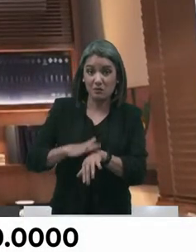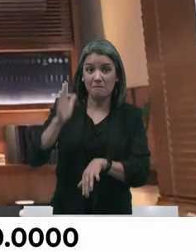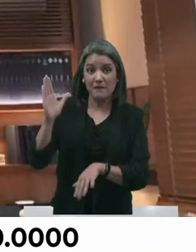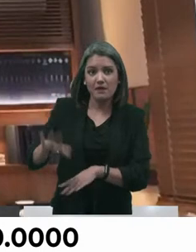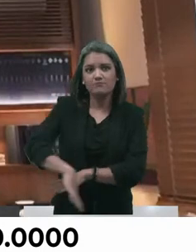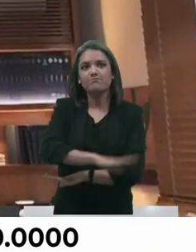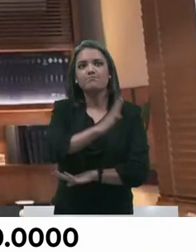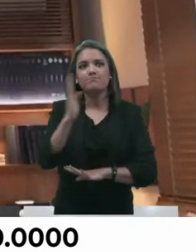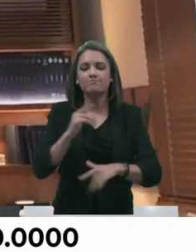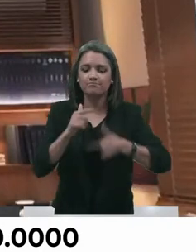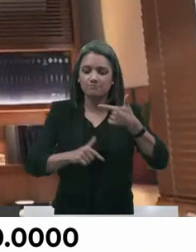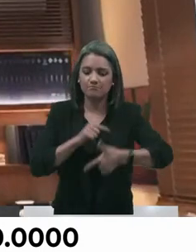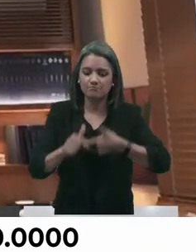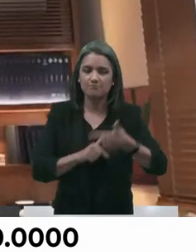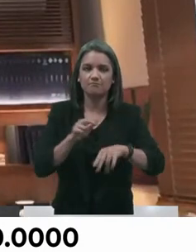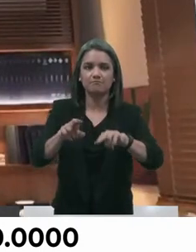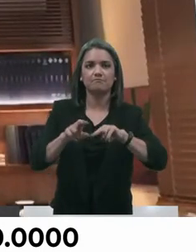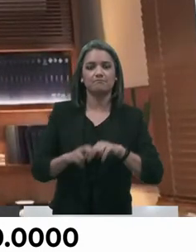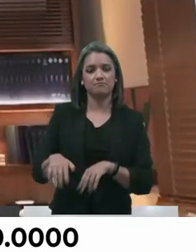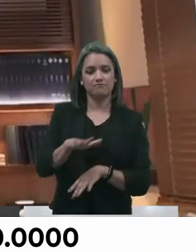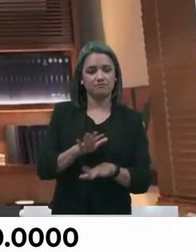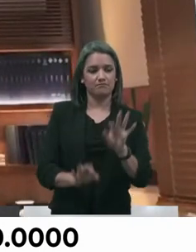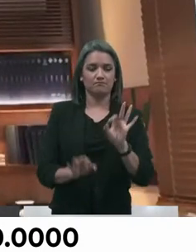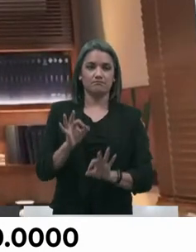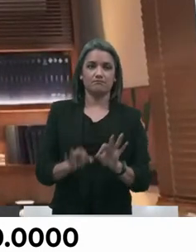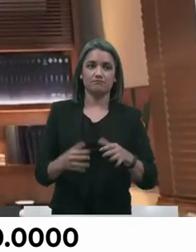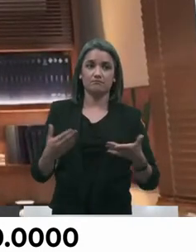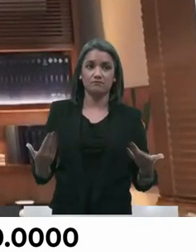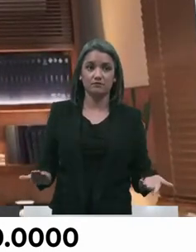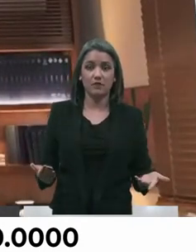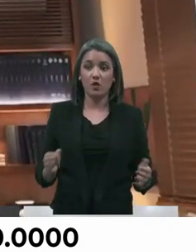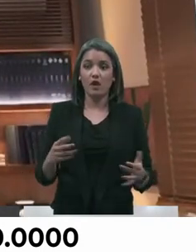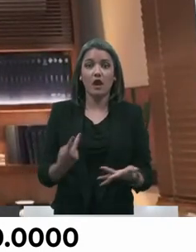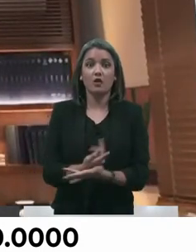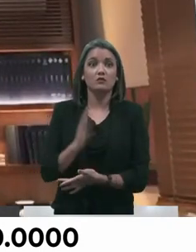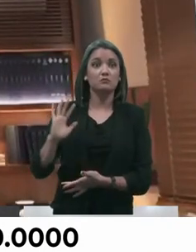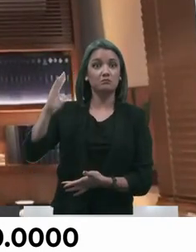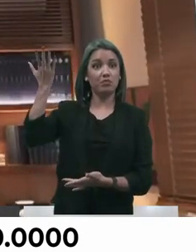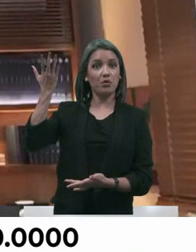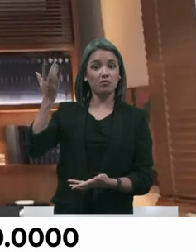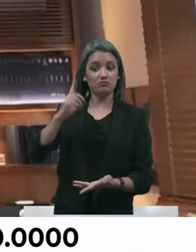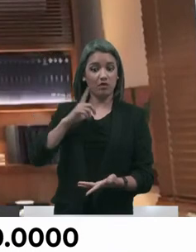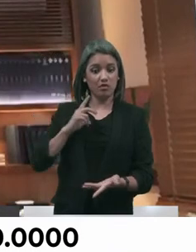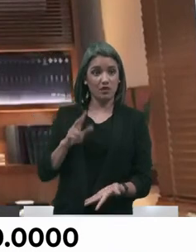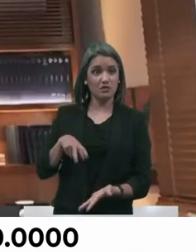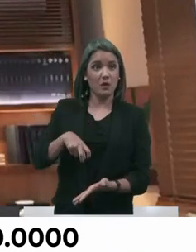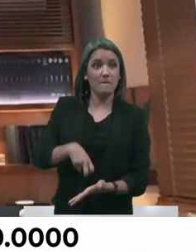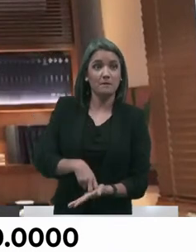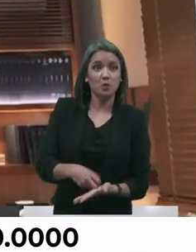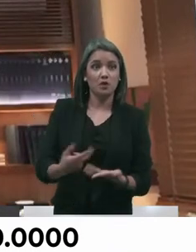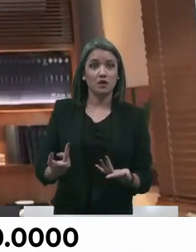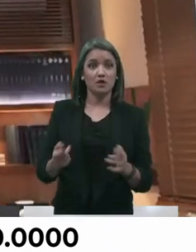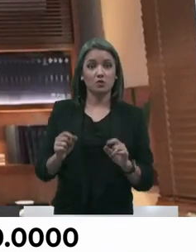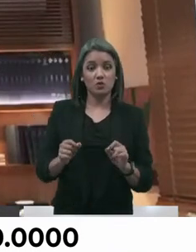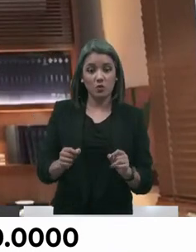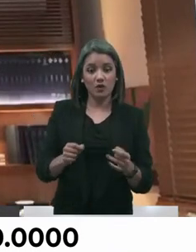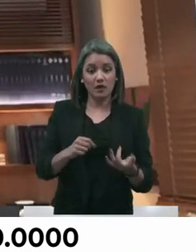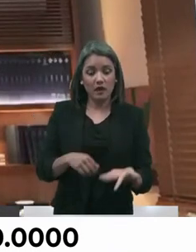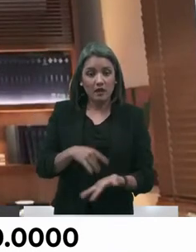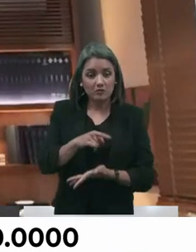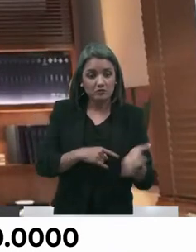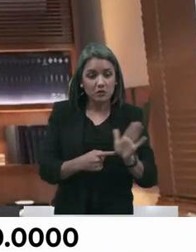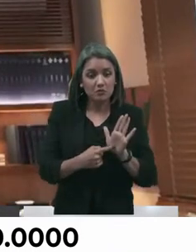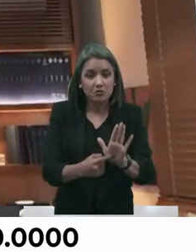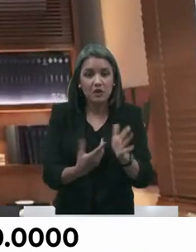ao exercício da magistratura. E se vê, do nada, punido com uma reprimenda de advertência